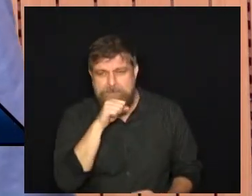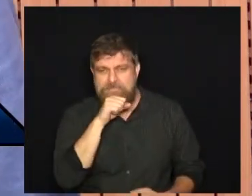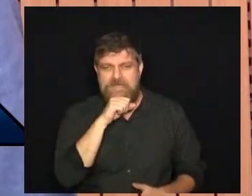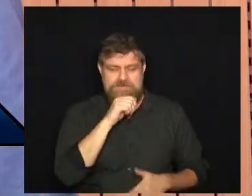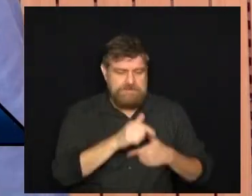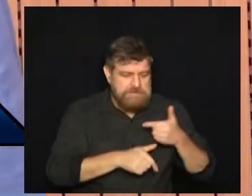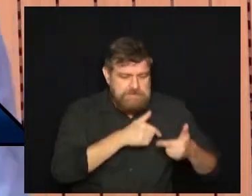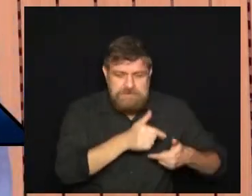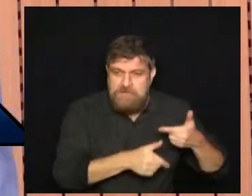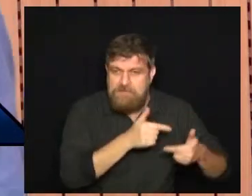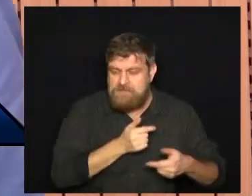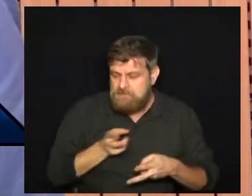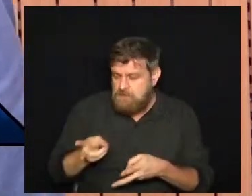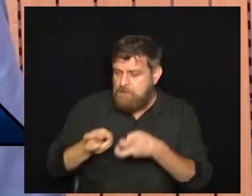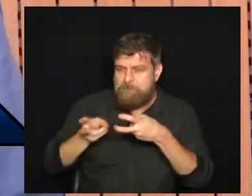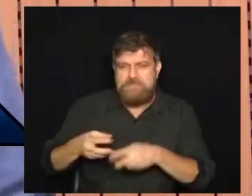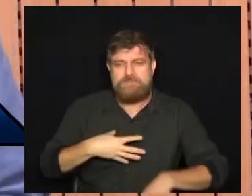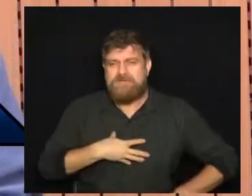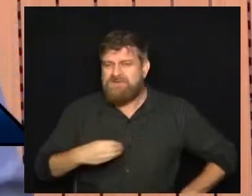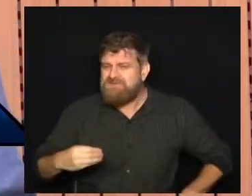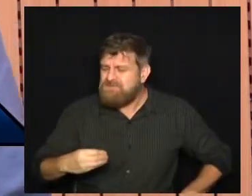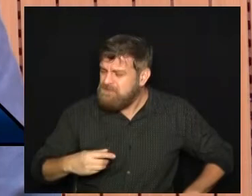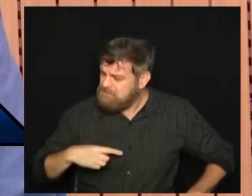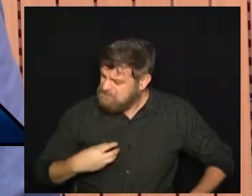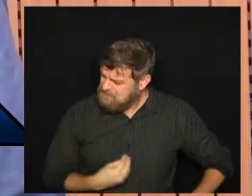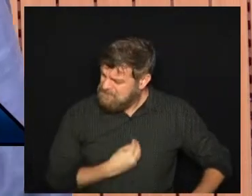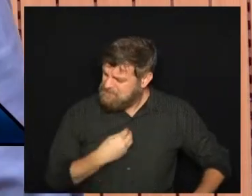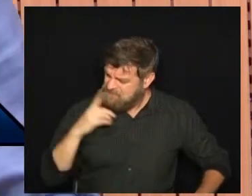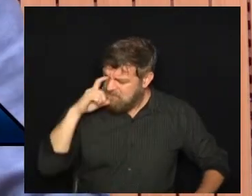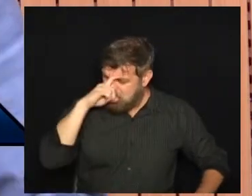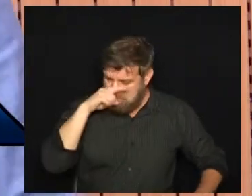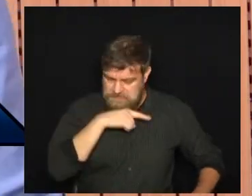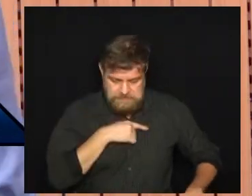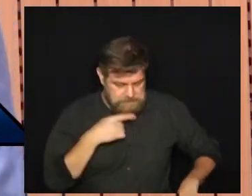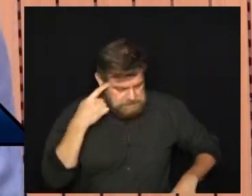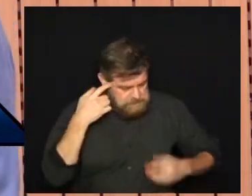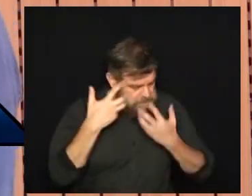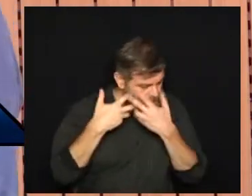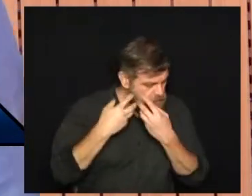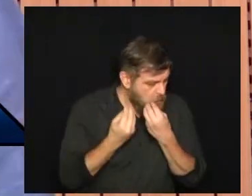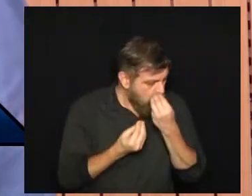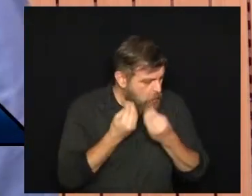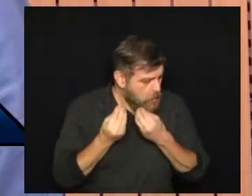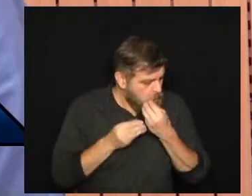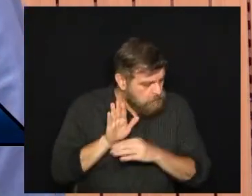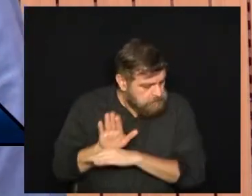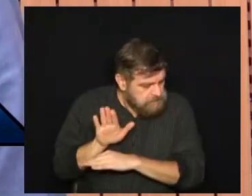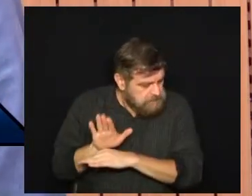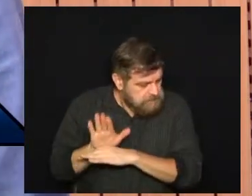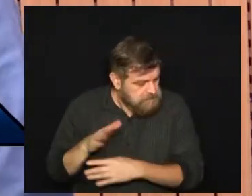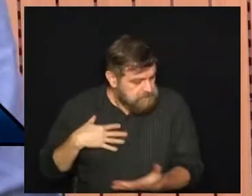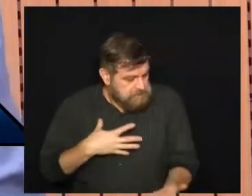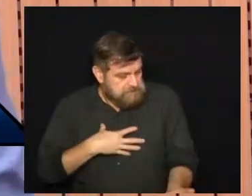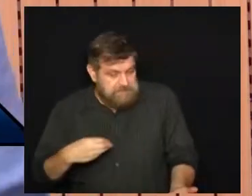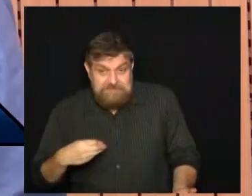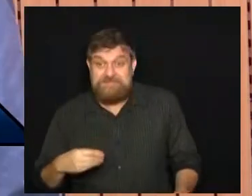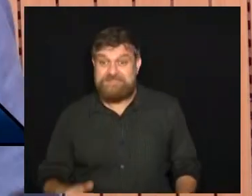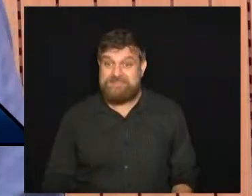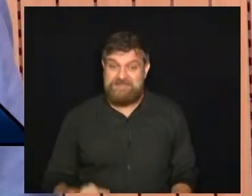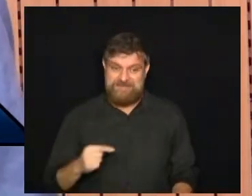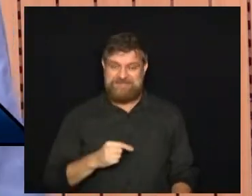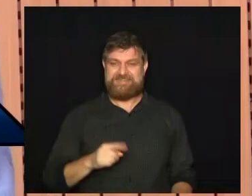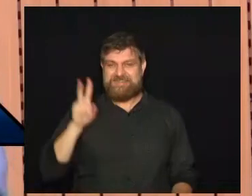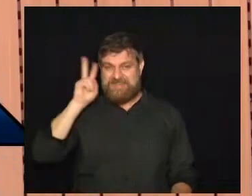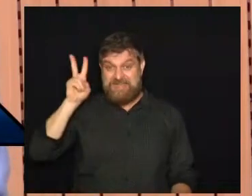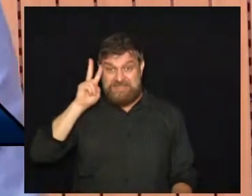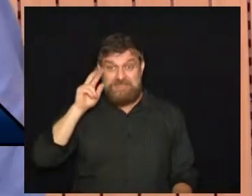a ver as dificuldades que os filhos têm e começam a trabalhar para tentar melhorar a situação dessas crianças. E foi pensando nisso